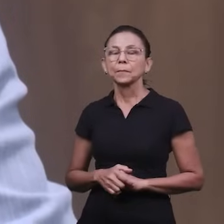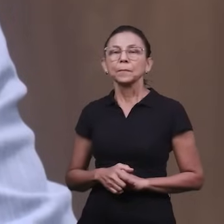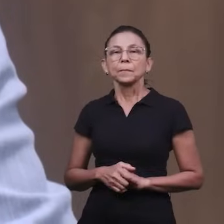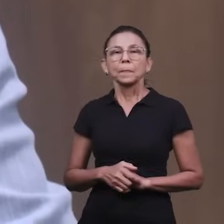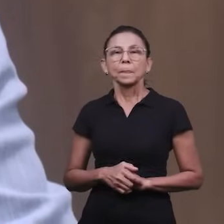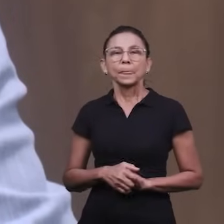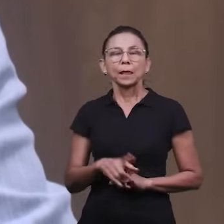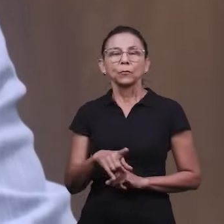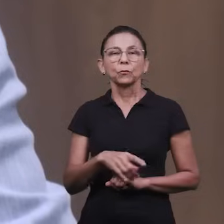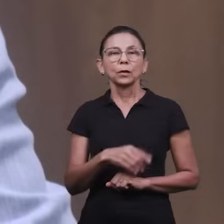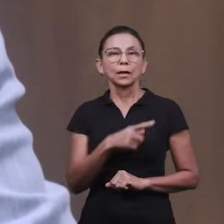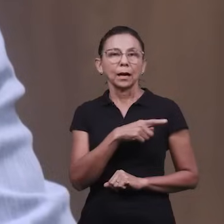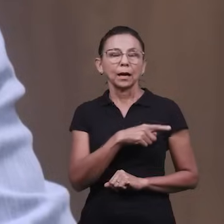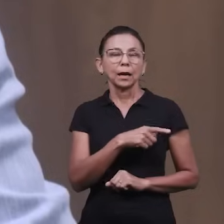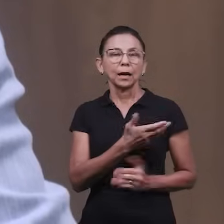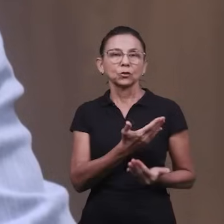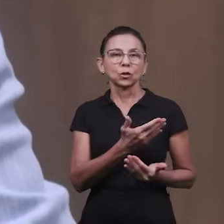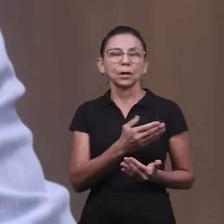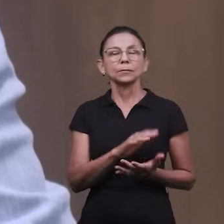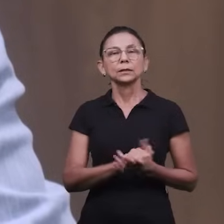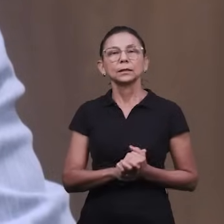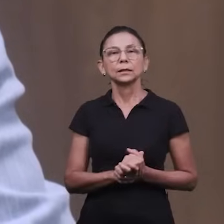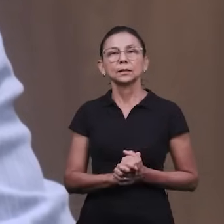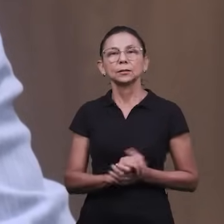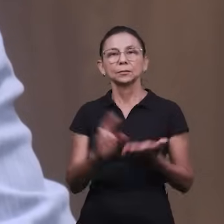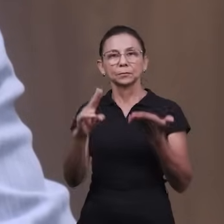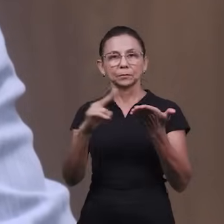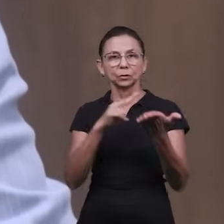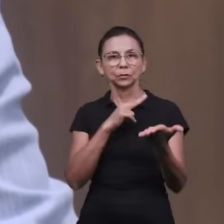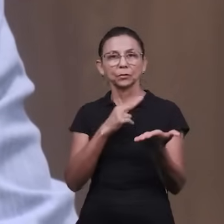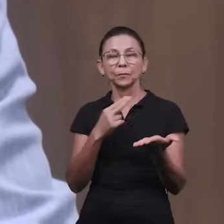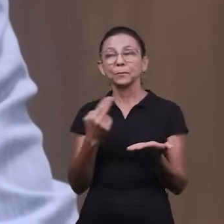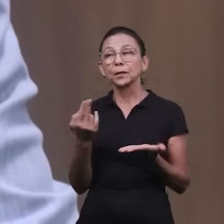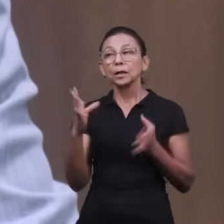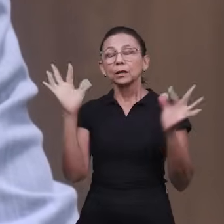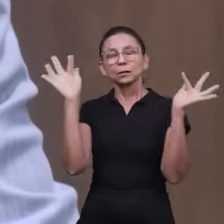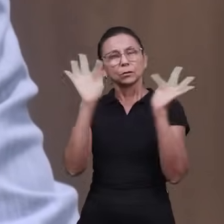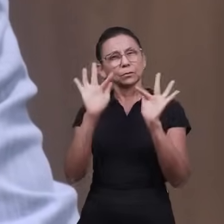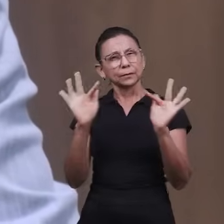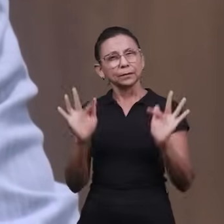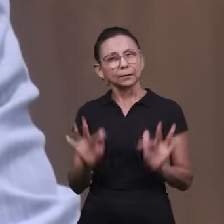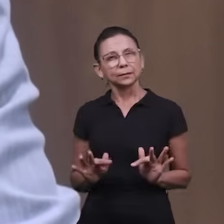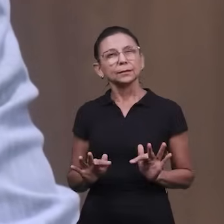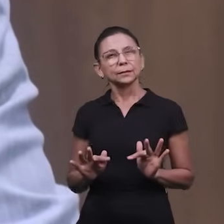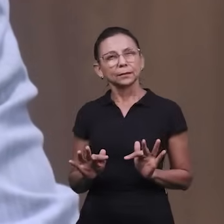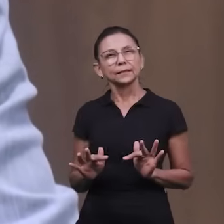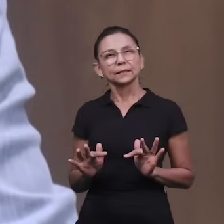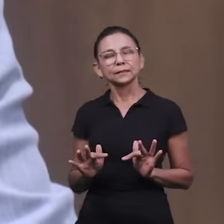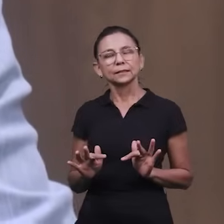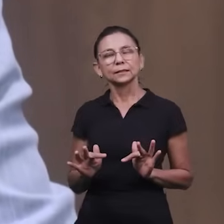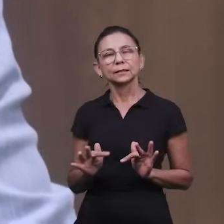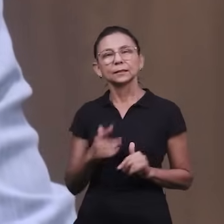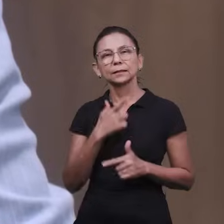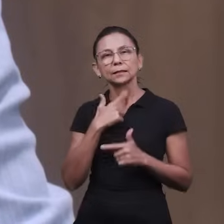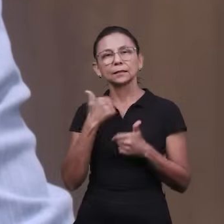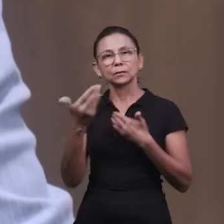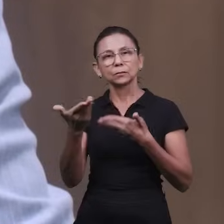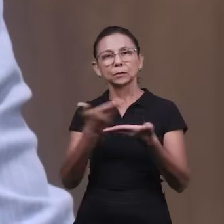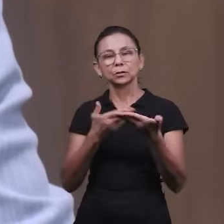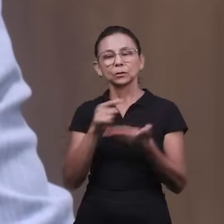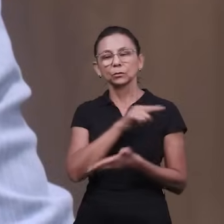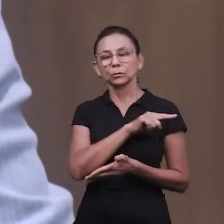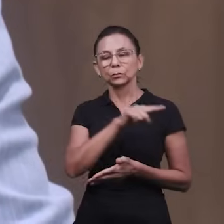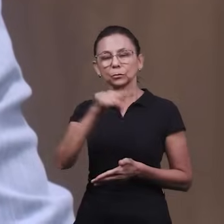essa correspondência. Fiquei feliz com isso e estou passando para compartilhar, né, com todos vocês da Rádio